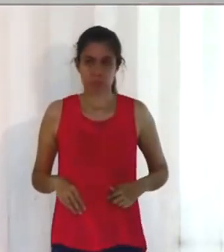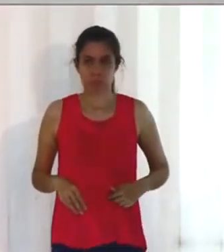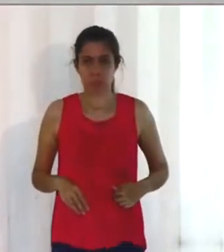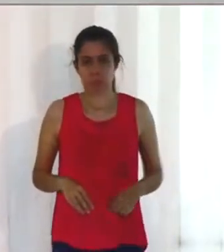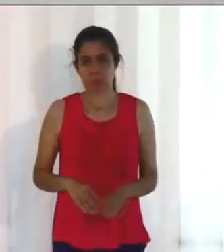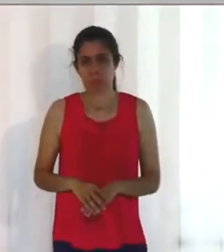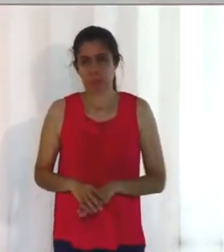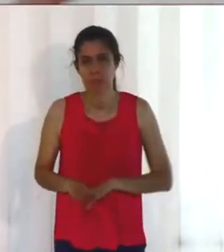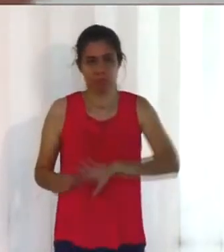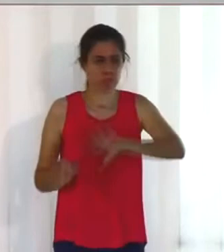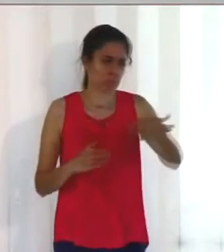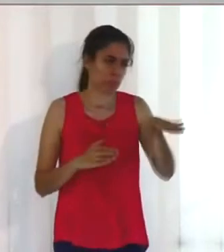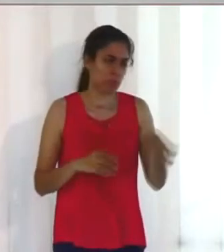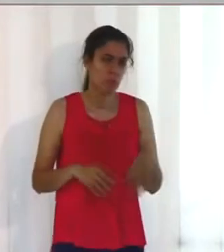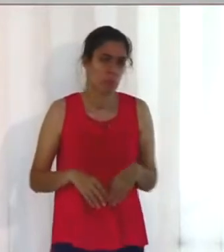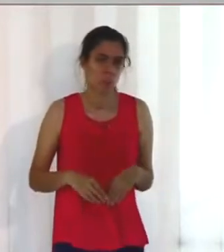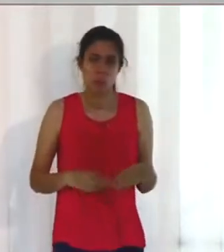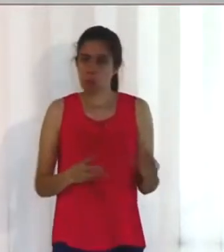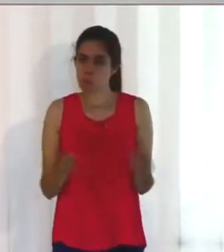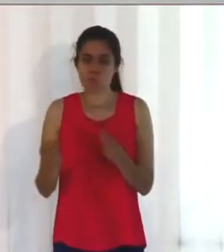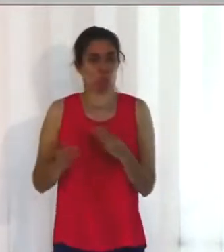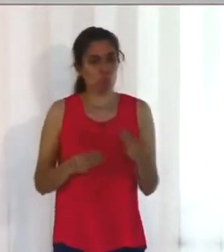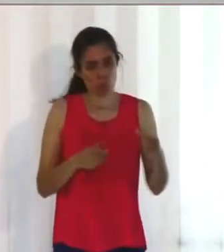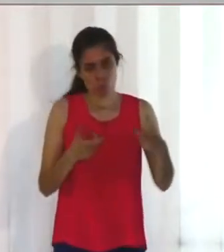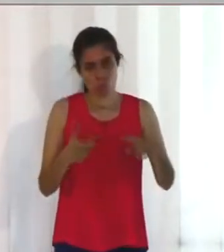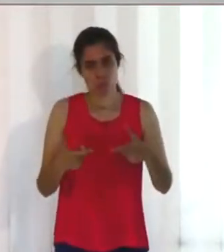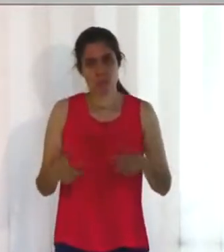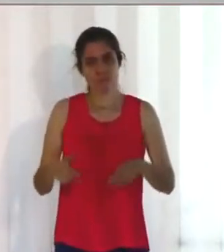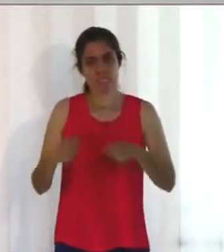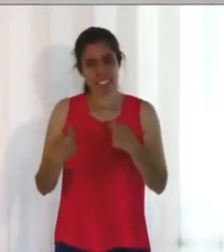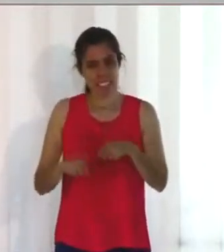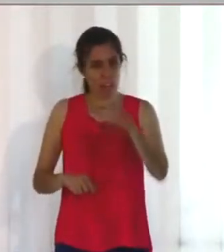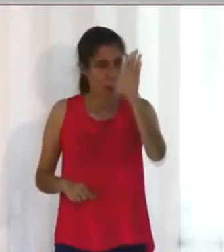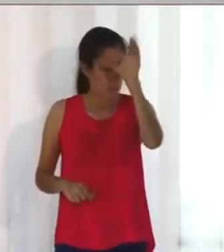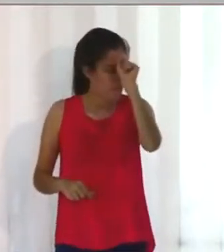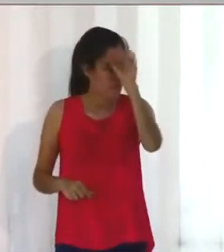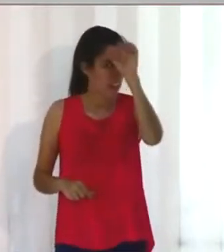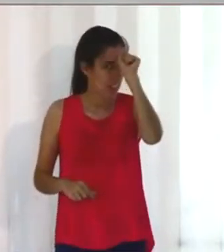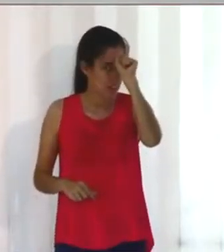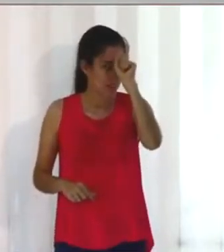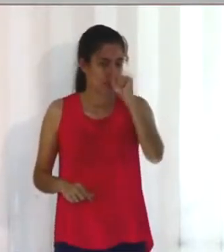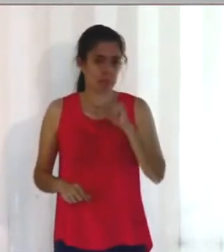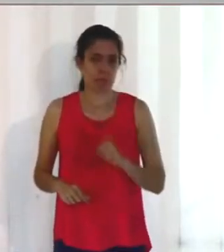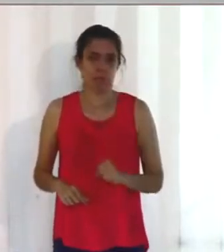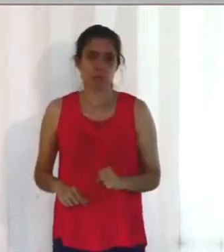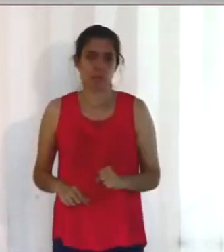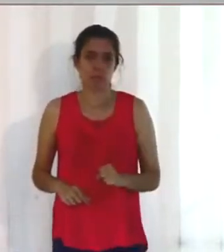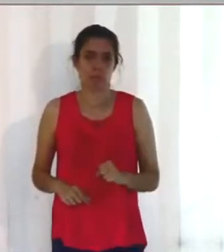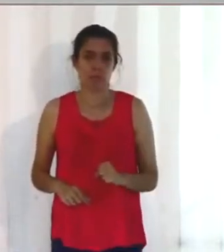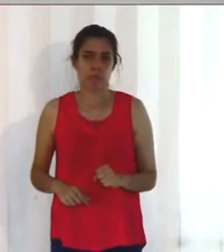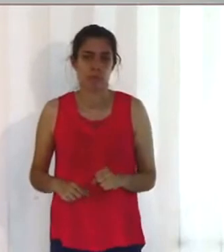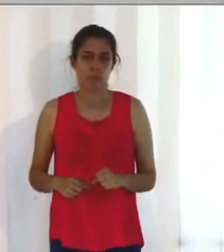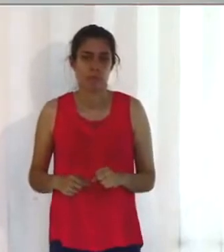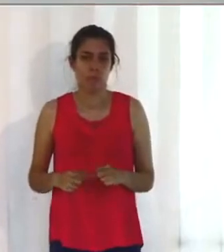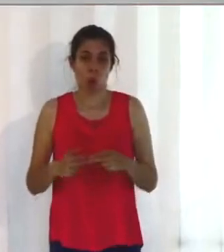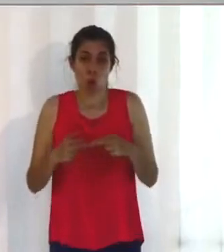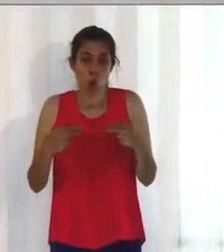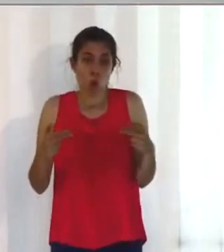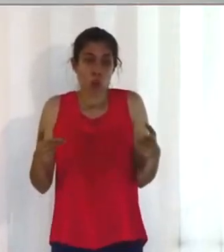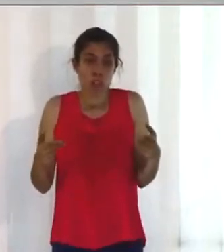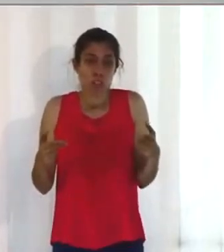Bom, muitas cidades estão precisando aprender a lidar com coisas que não se